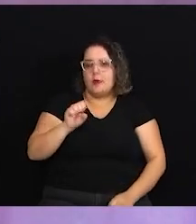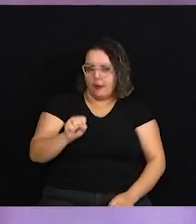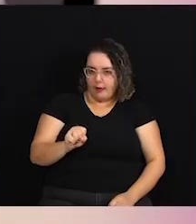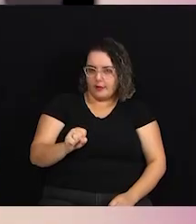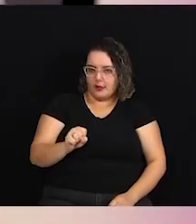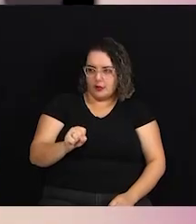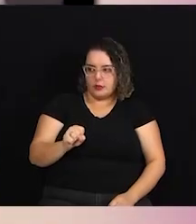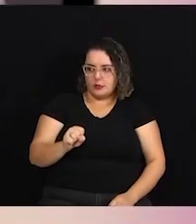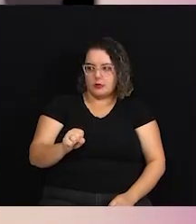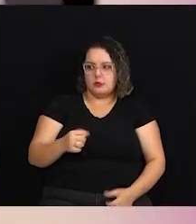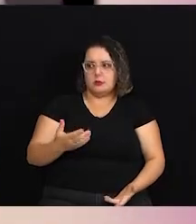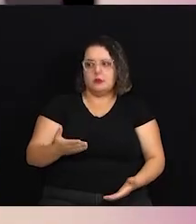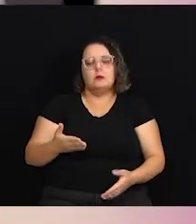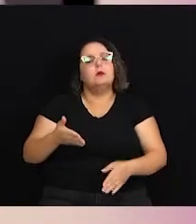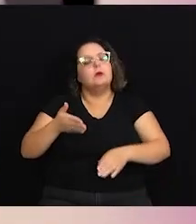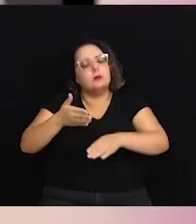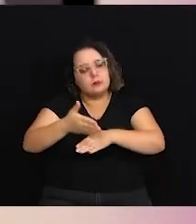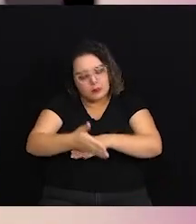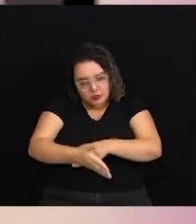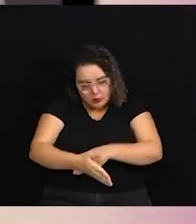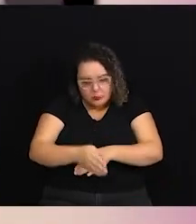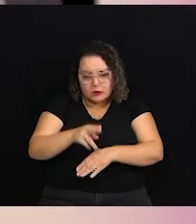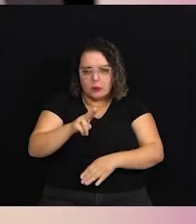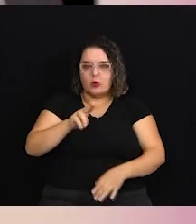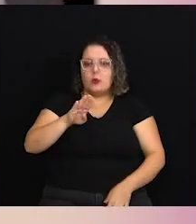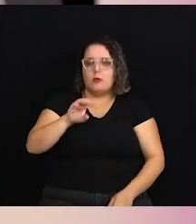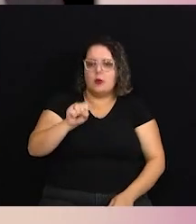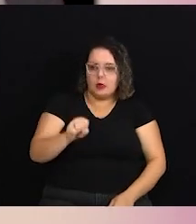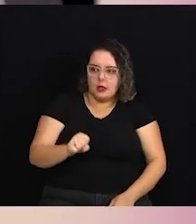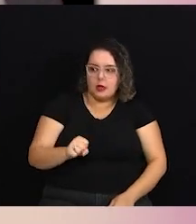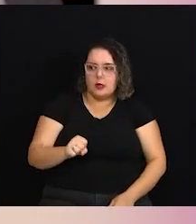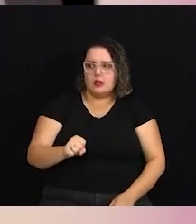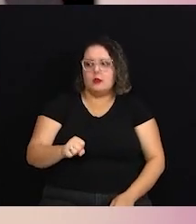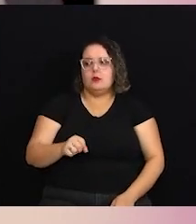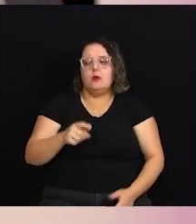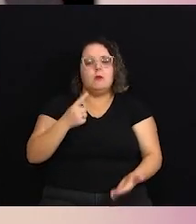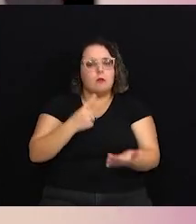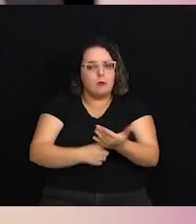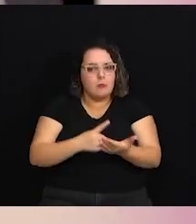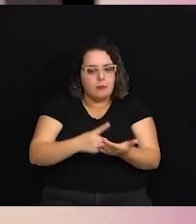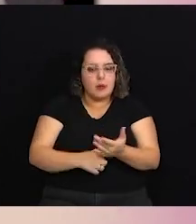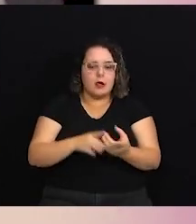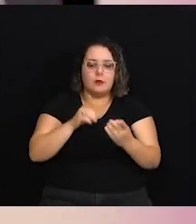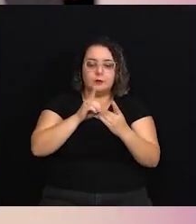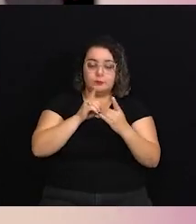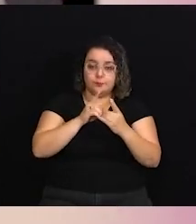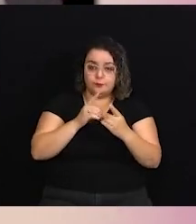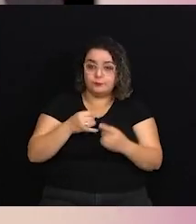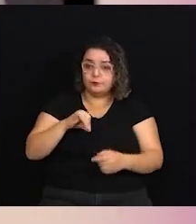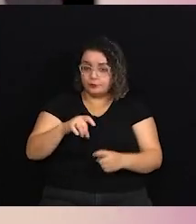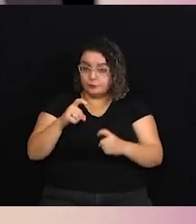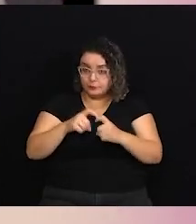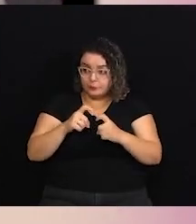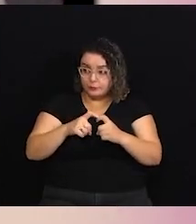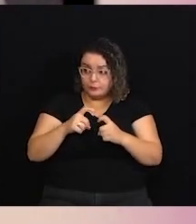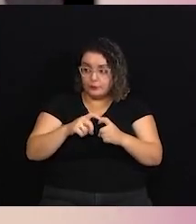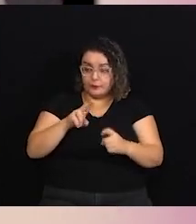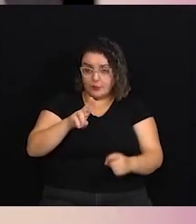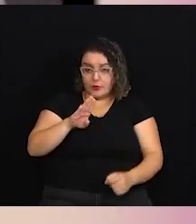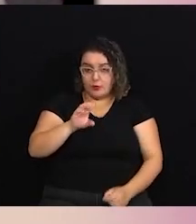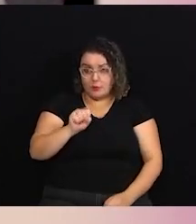ugr Então vão até a unidade básica de saúde para marcar consulta seu médico